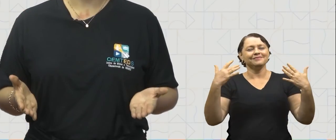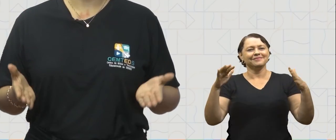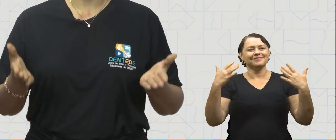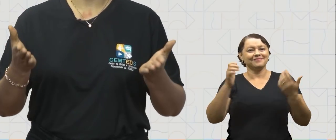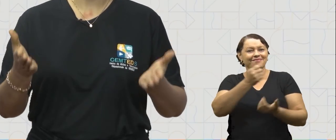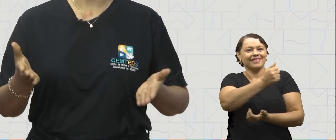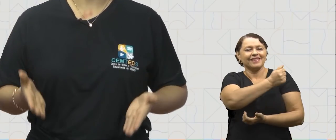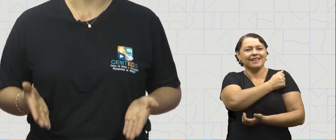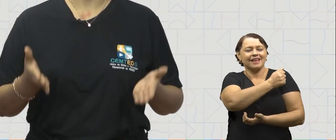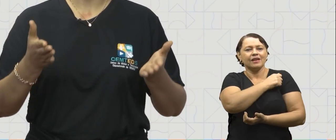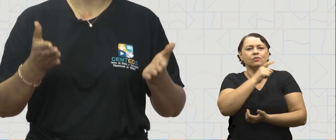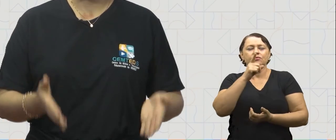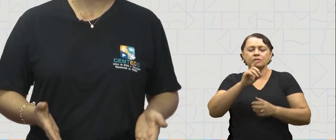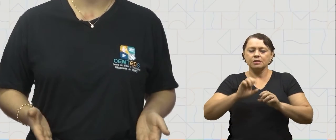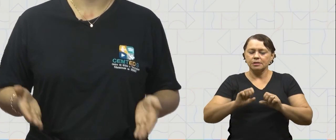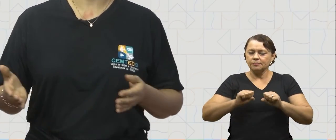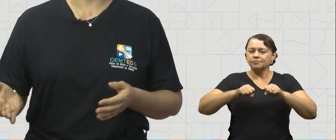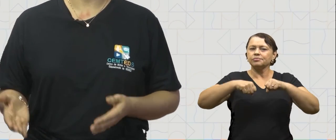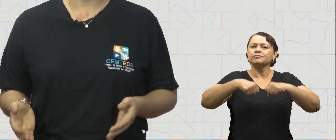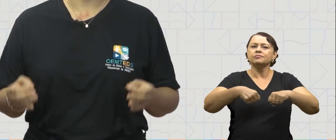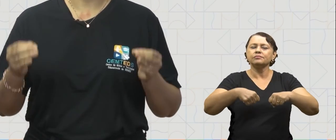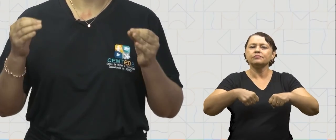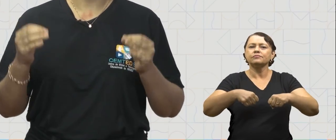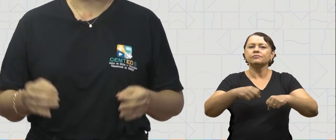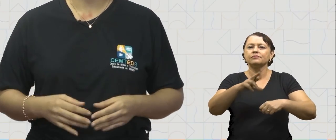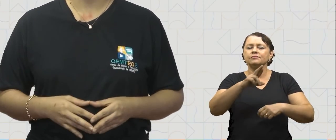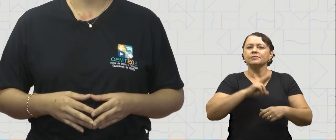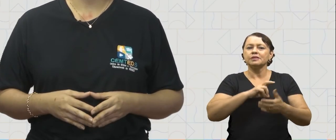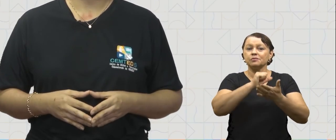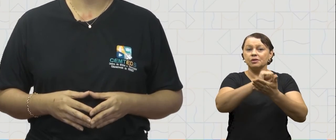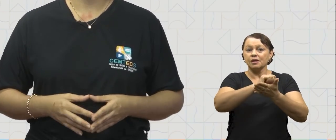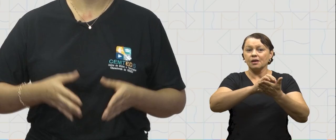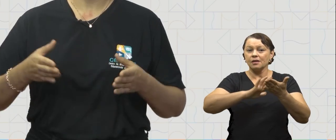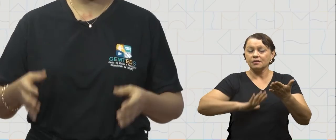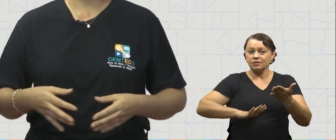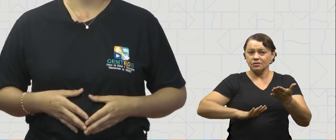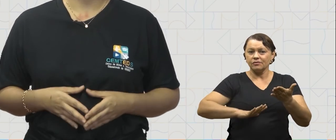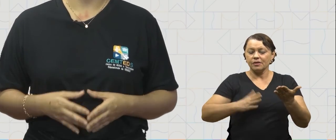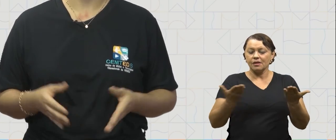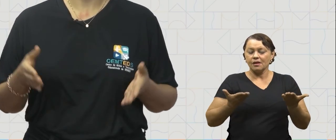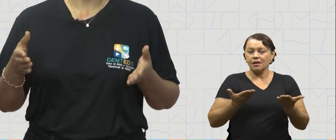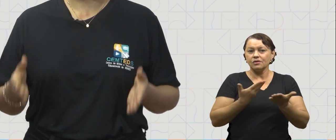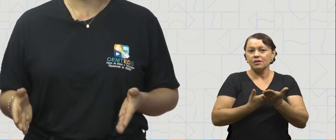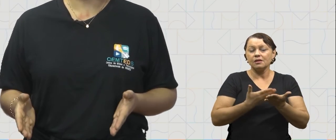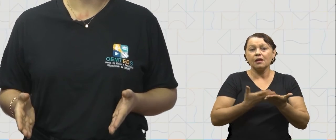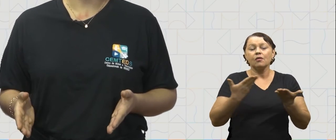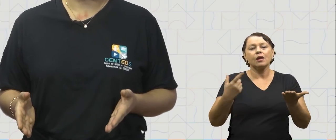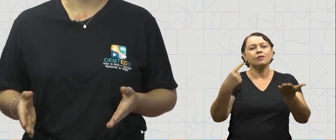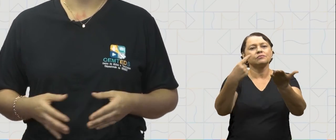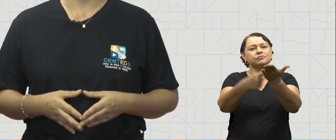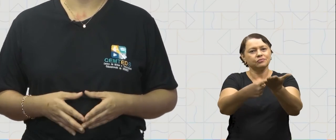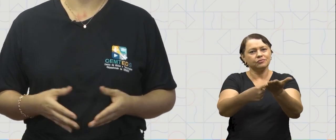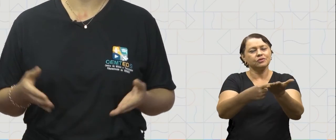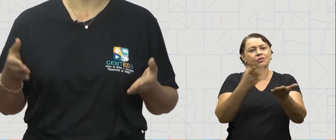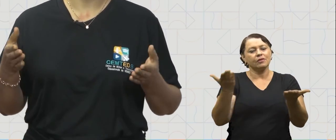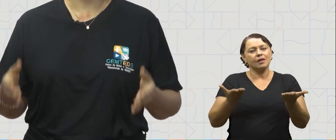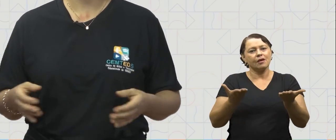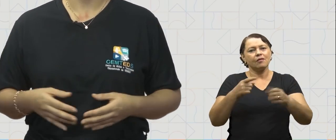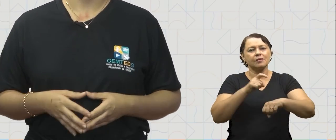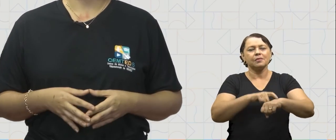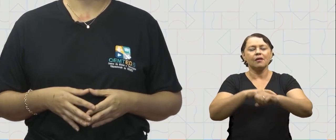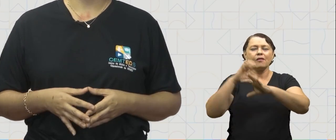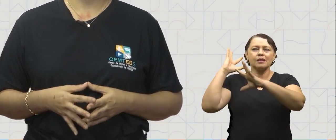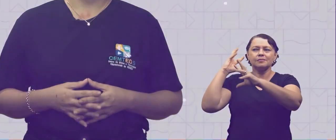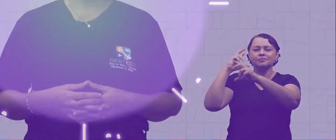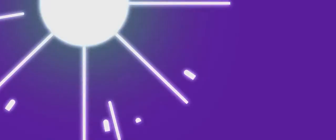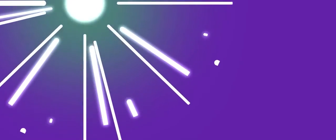Parabéns, aluno, você que tem se dedicado em fazer as atividades desta aula. Quero te convidar neste momento para